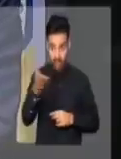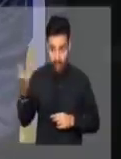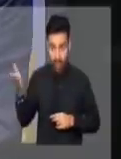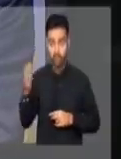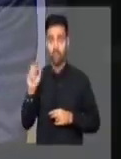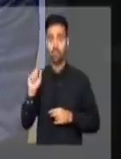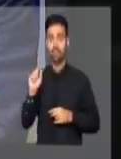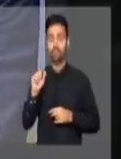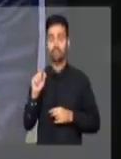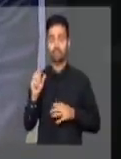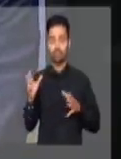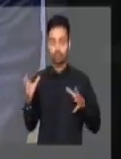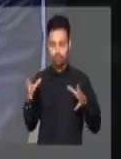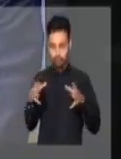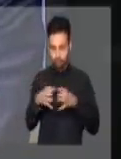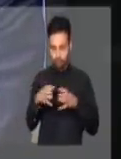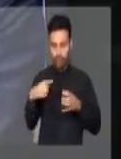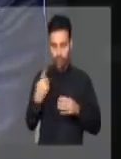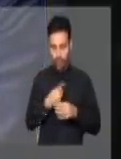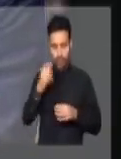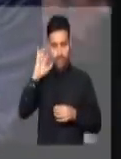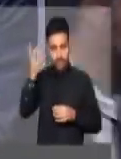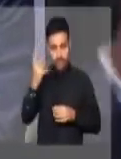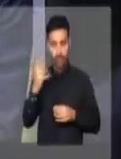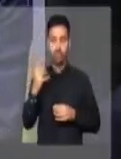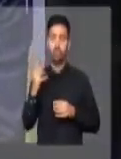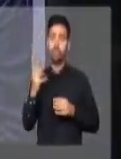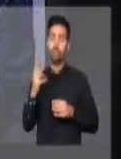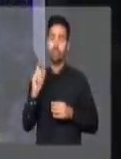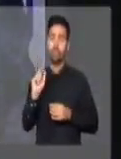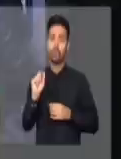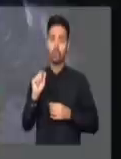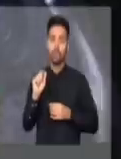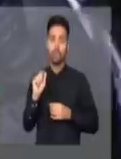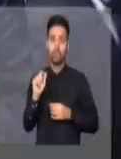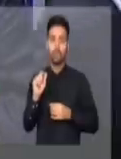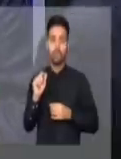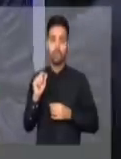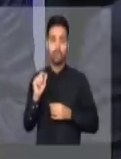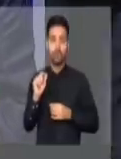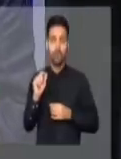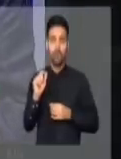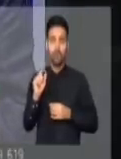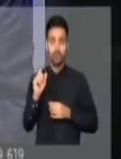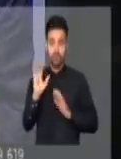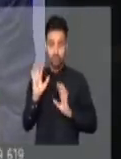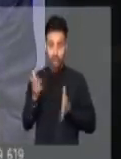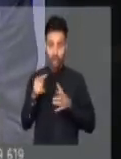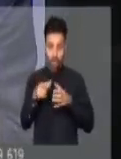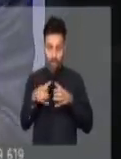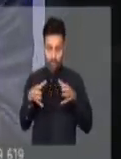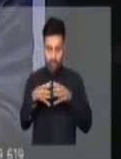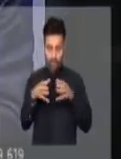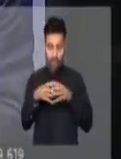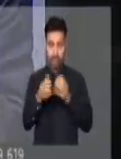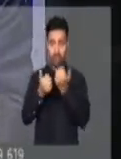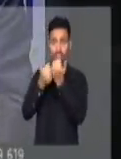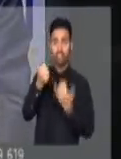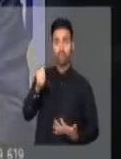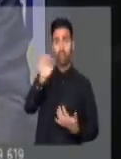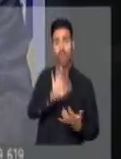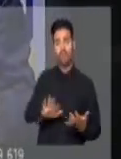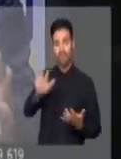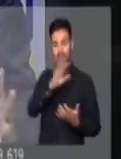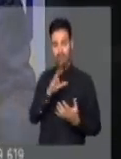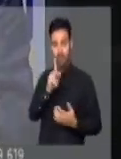garantiu o apoio institucional à candidatura e ao governo do PT foi devidamente consignada pela maioria do Diretório Nacional do